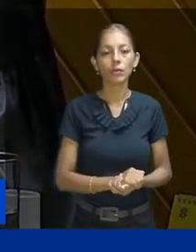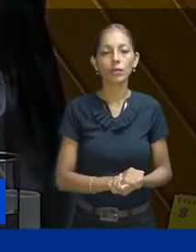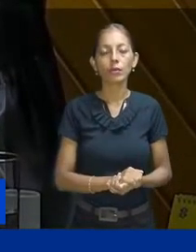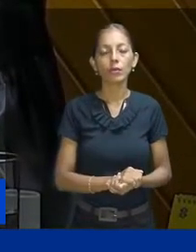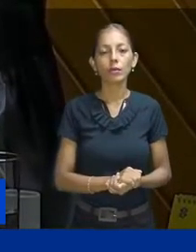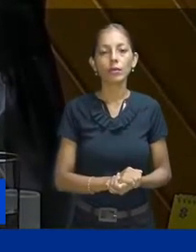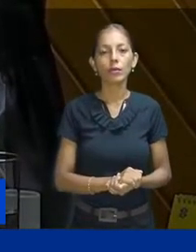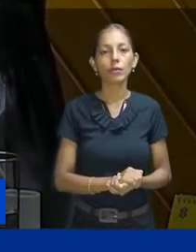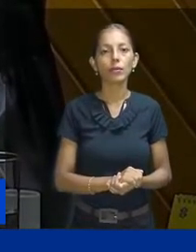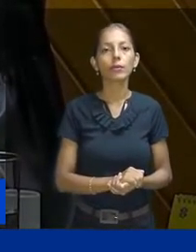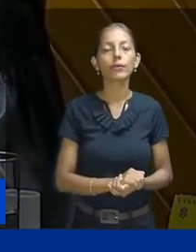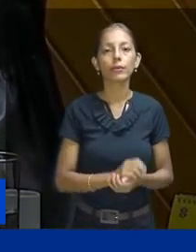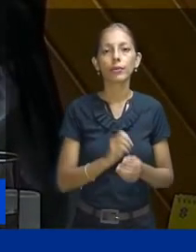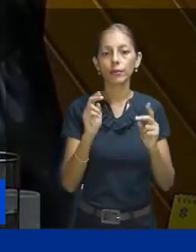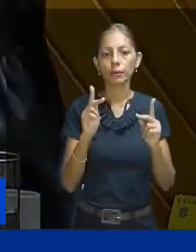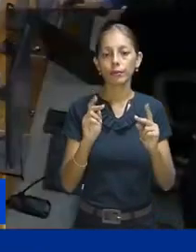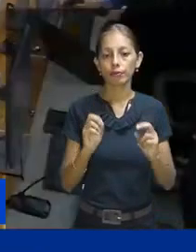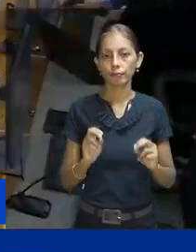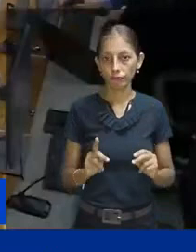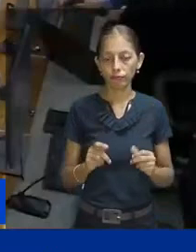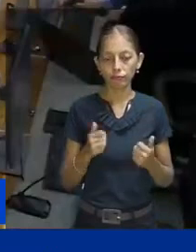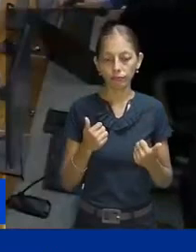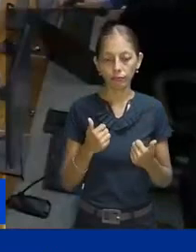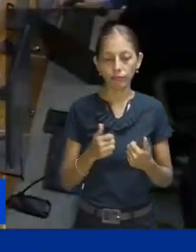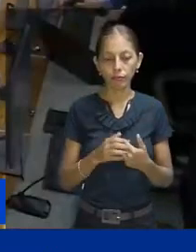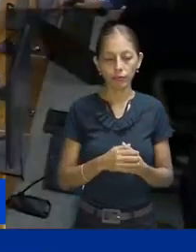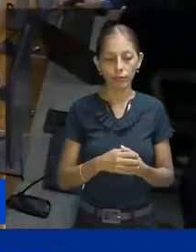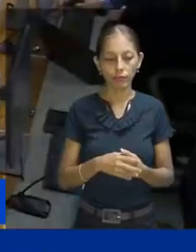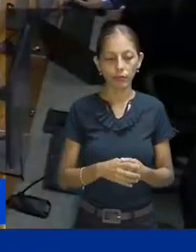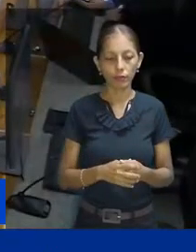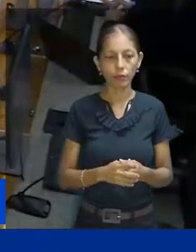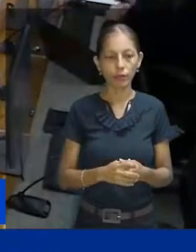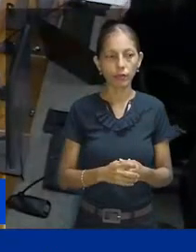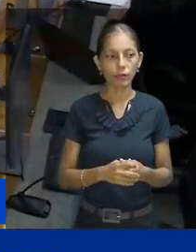integrativos, aclarando os votos. Eu entendi.